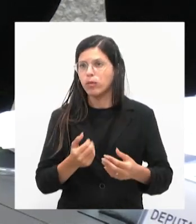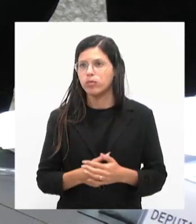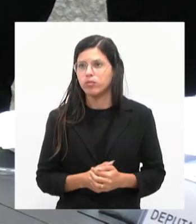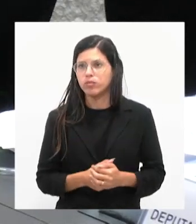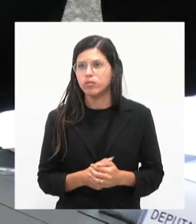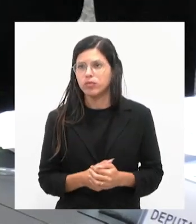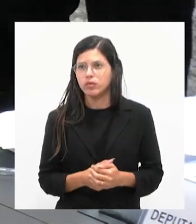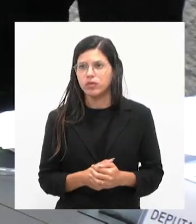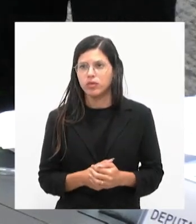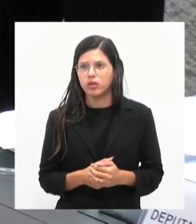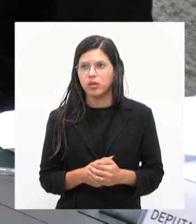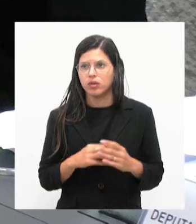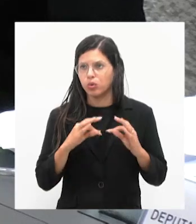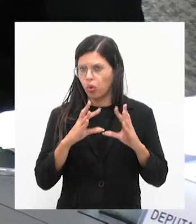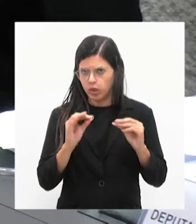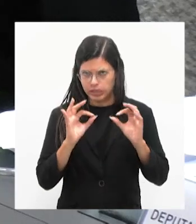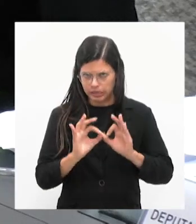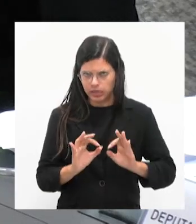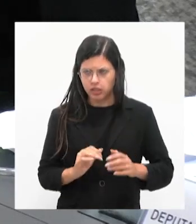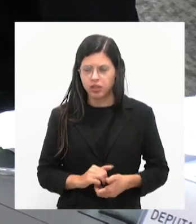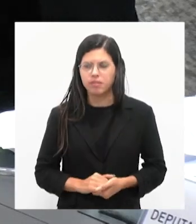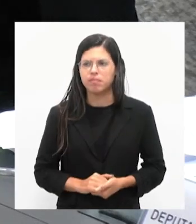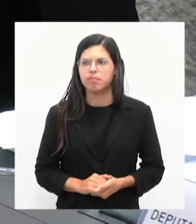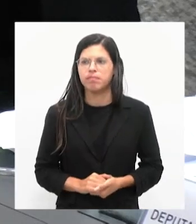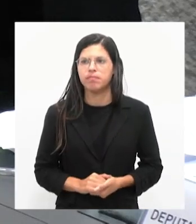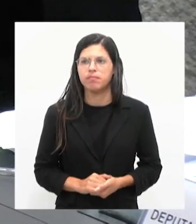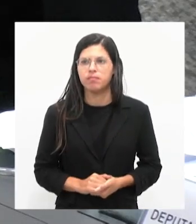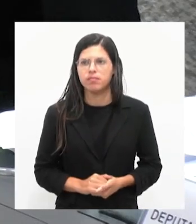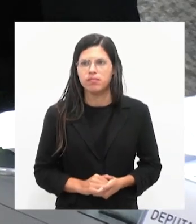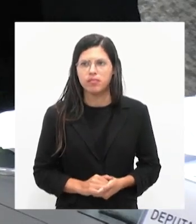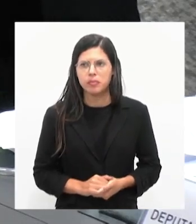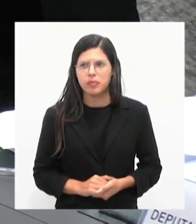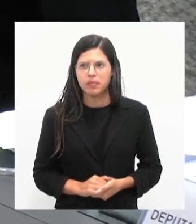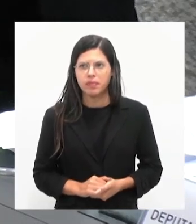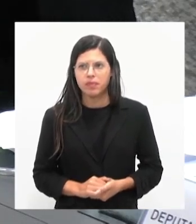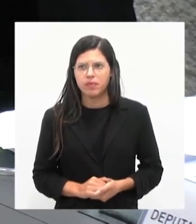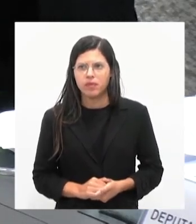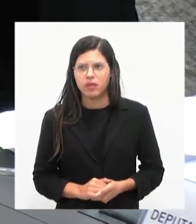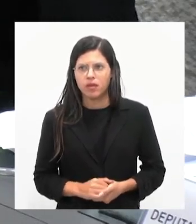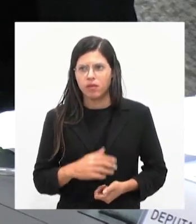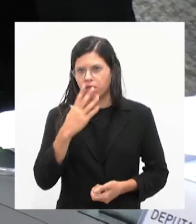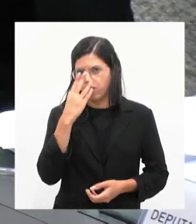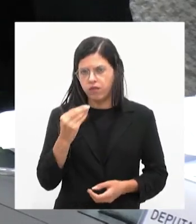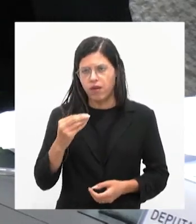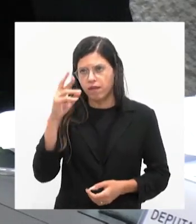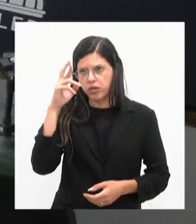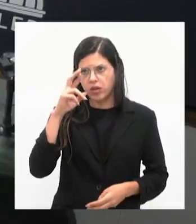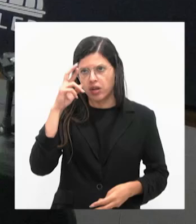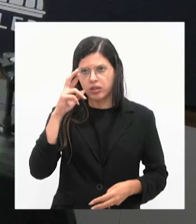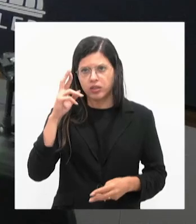impecáveis, não estão? As vans... São fiscalizadas constantemente?